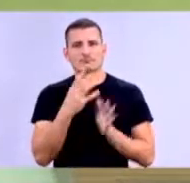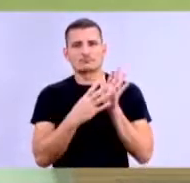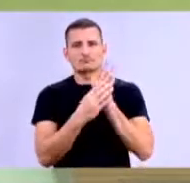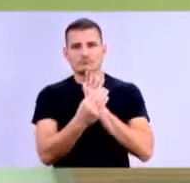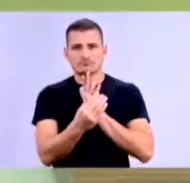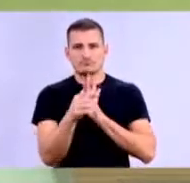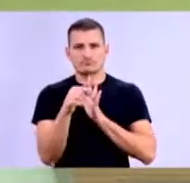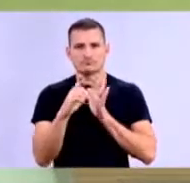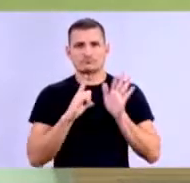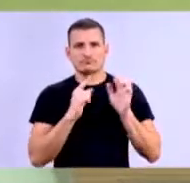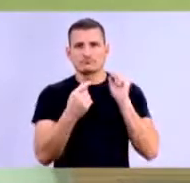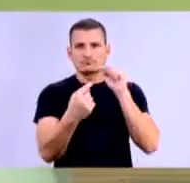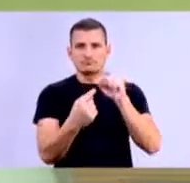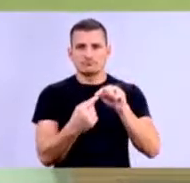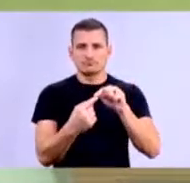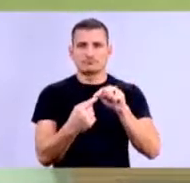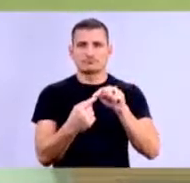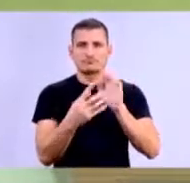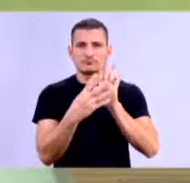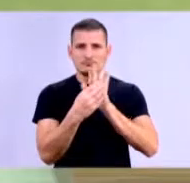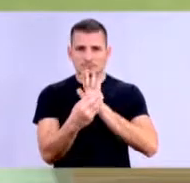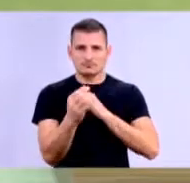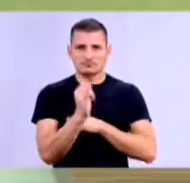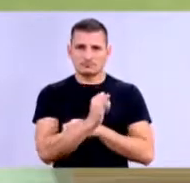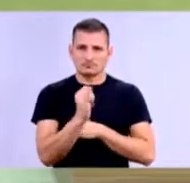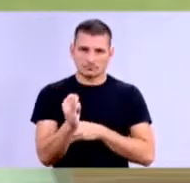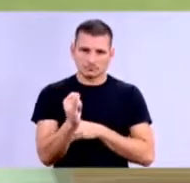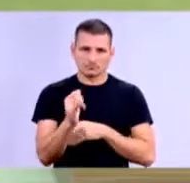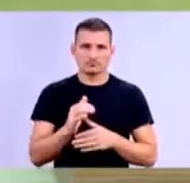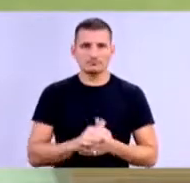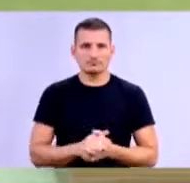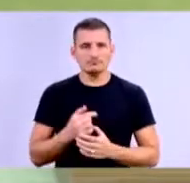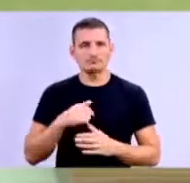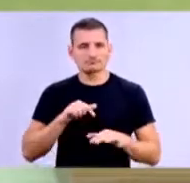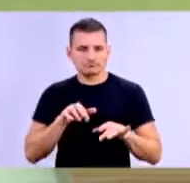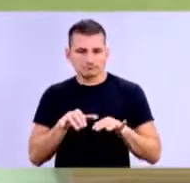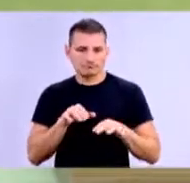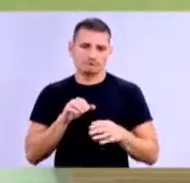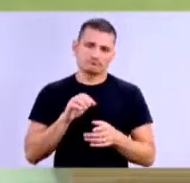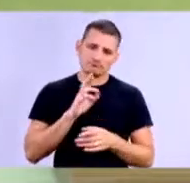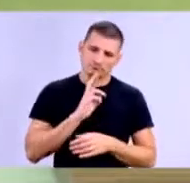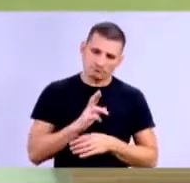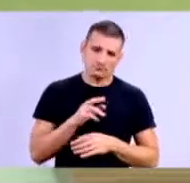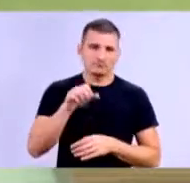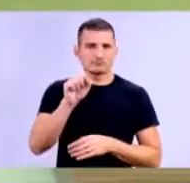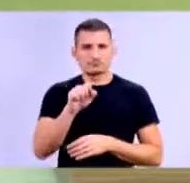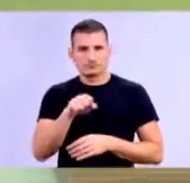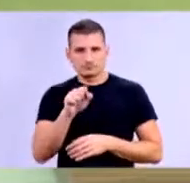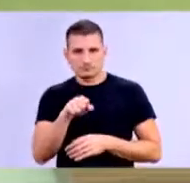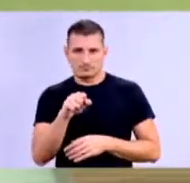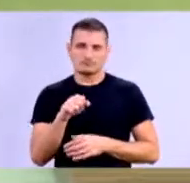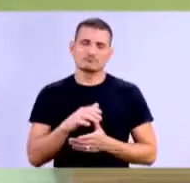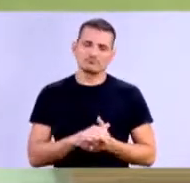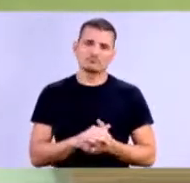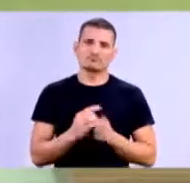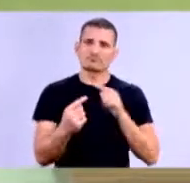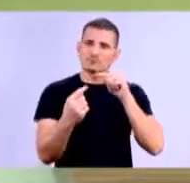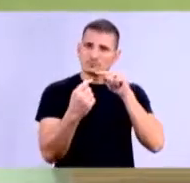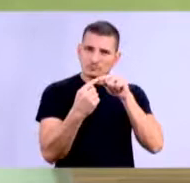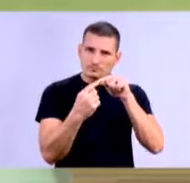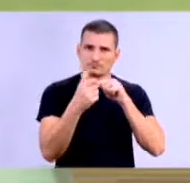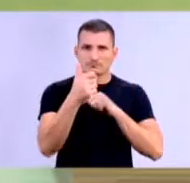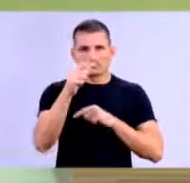no modelo de tutoria. Olha aí. Né? E eu estou aqui trocando umas ideias com ela, dizendo que sim, nós nos encaixamos no sistema